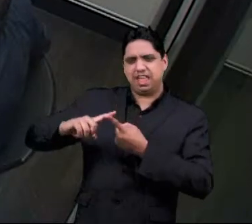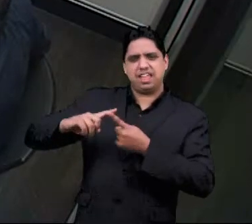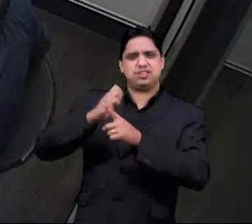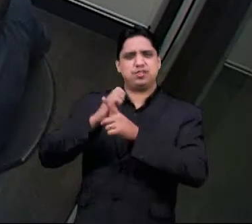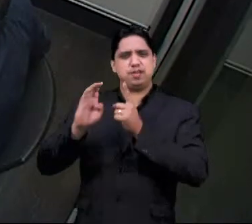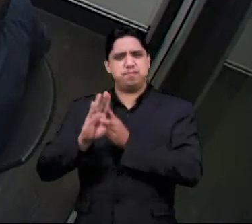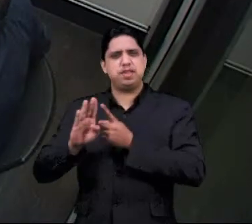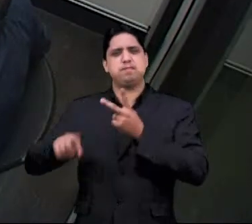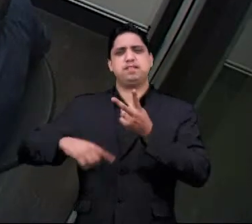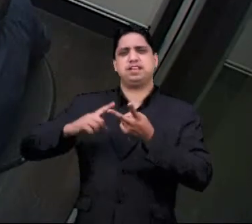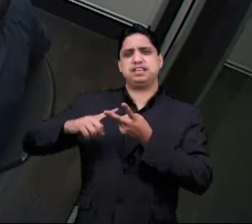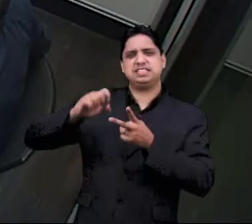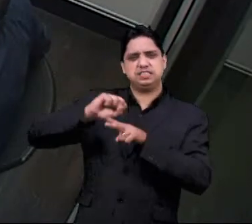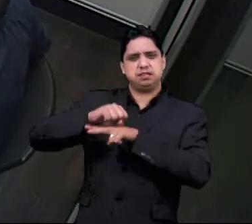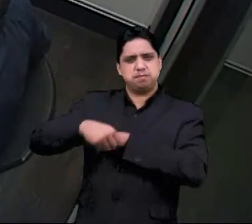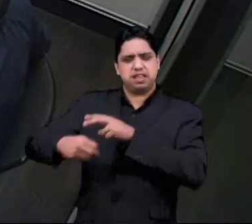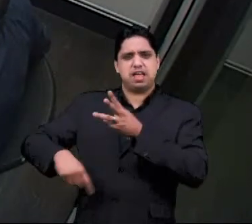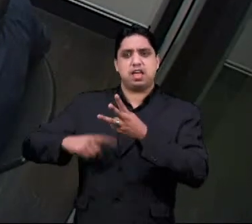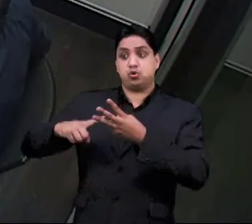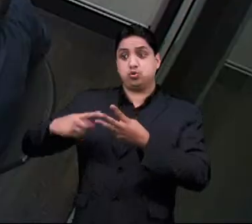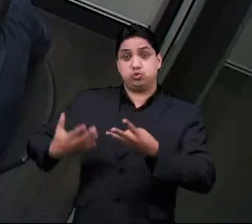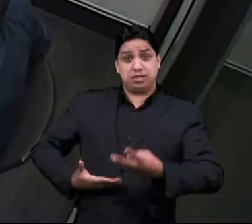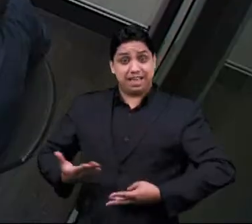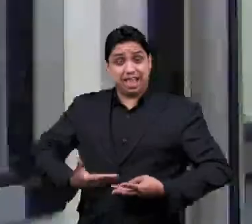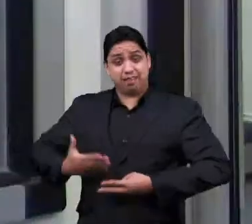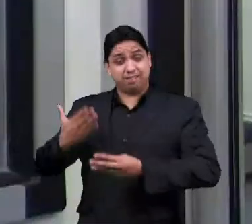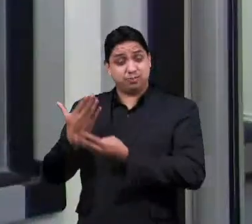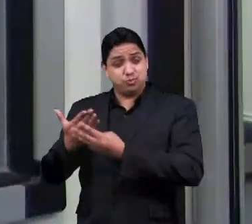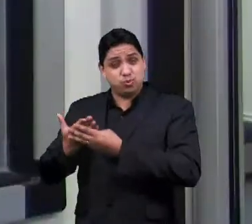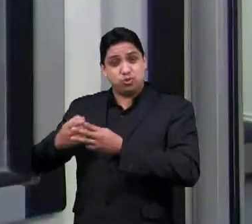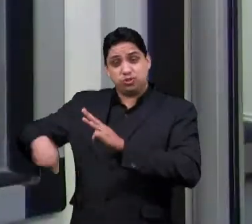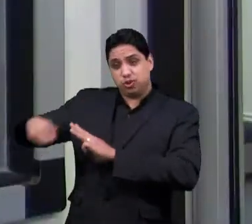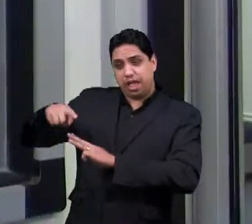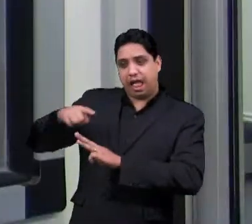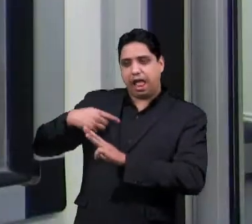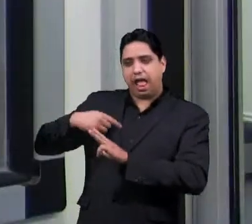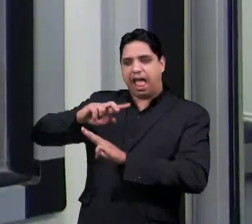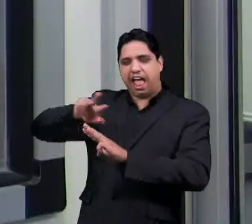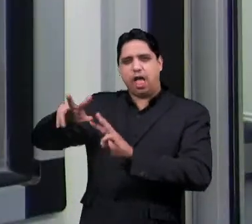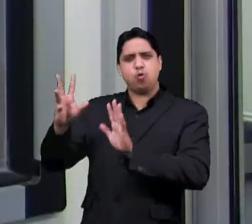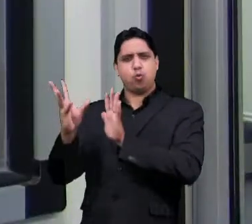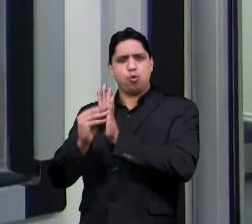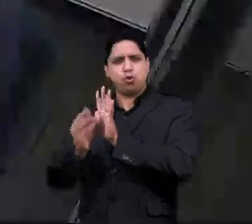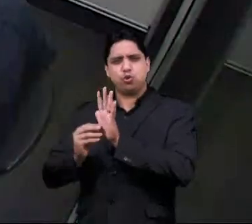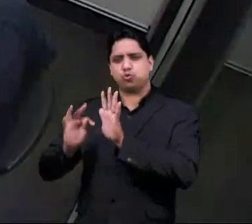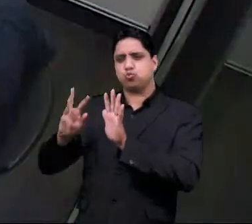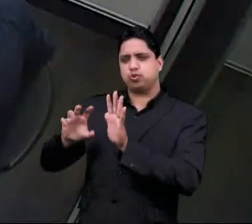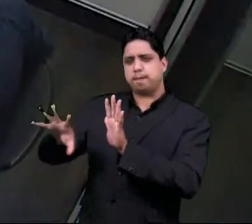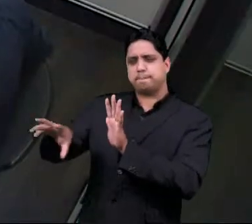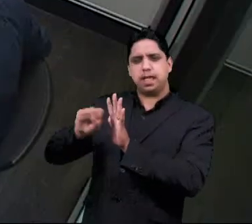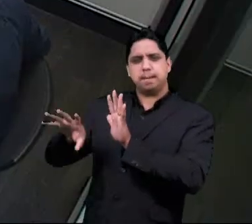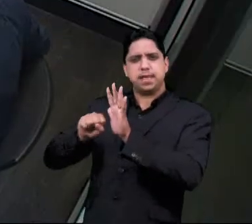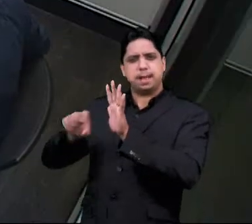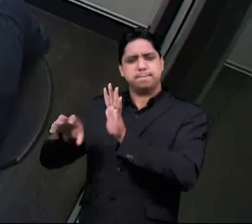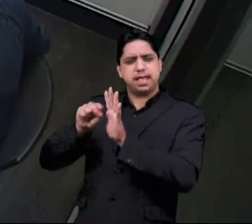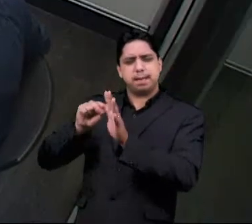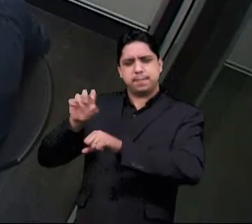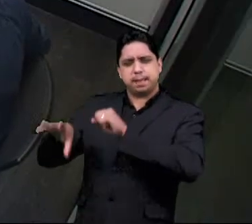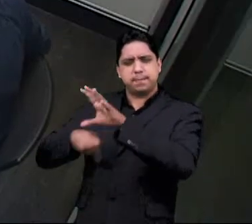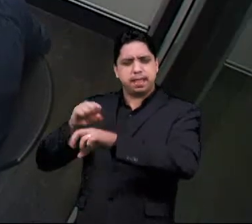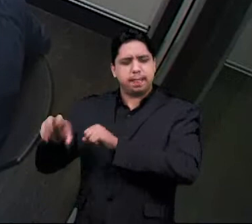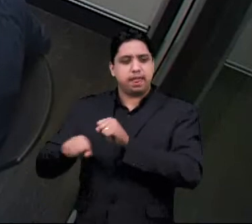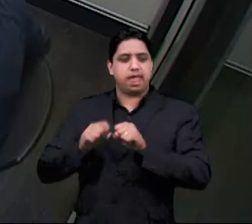muito relevante àquilo que nós recebemos e que tem um proveito muito grande. Amém. Madeu, dentro